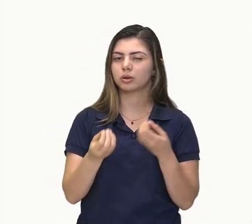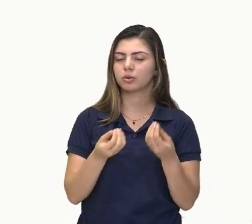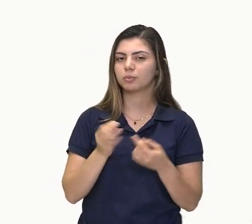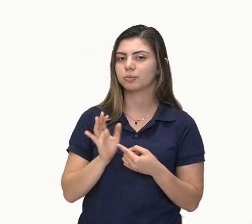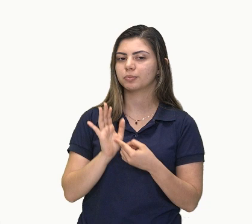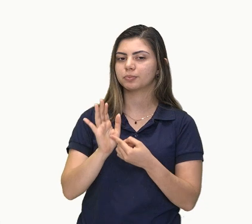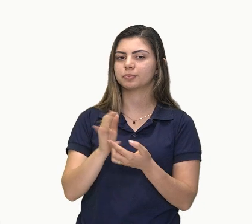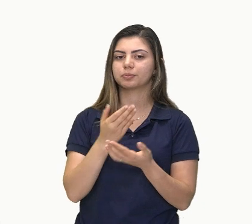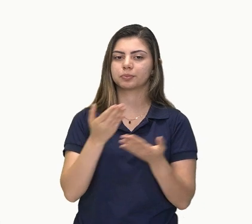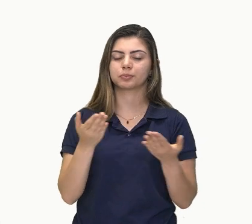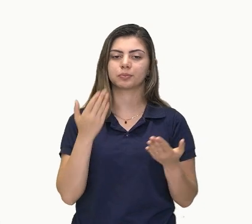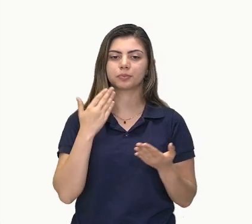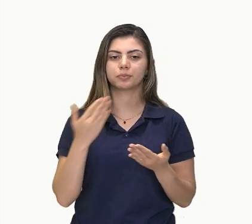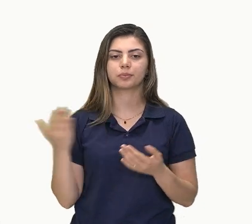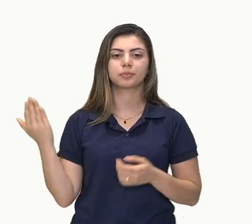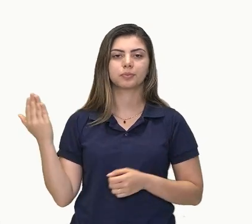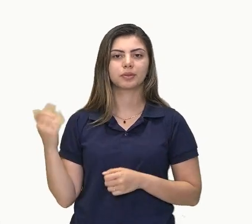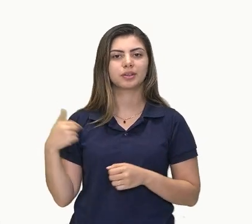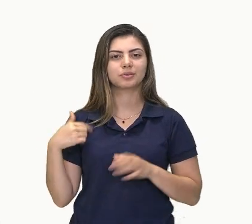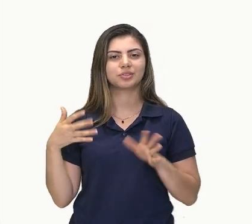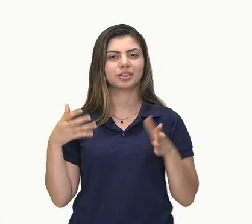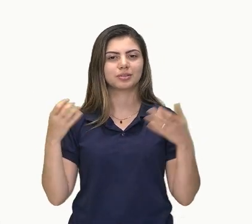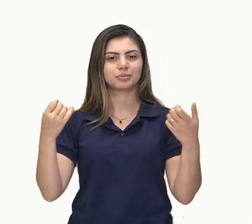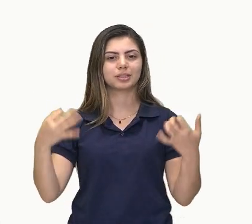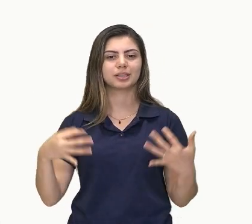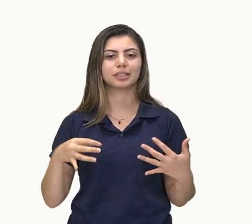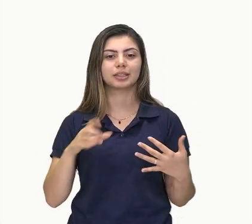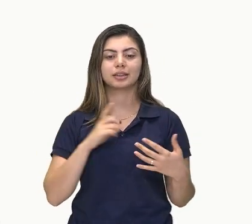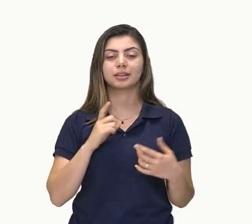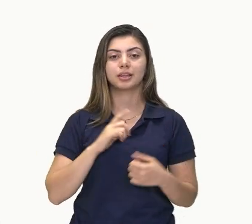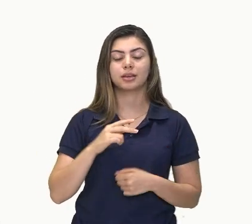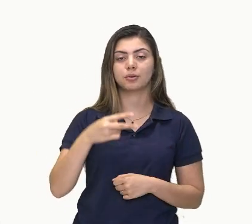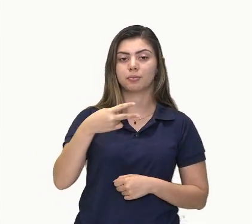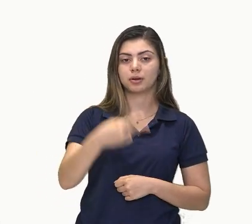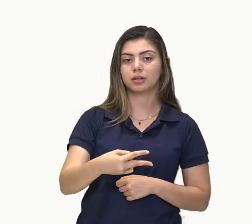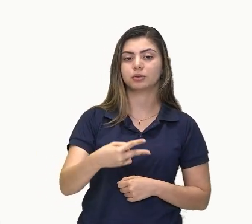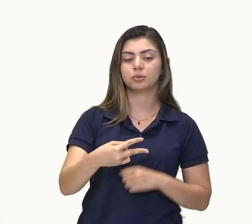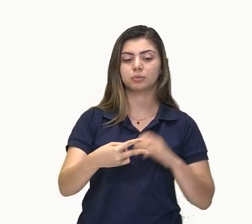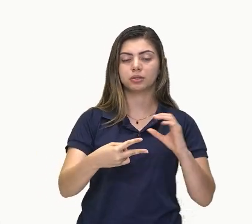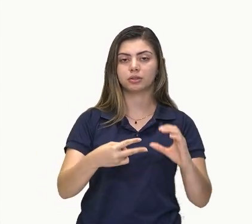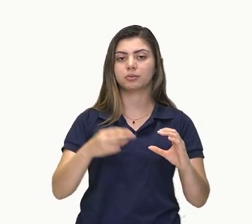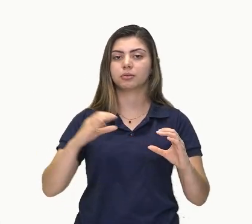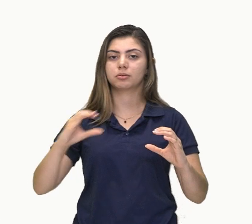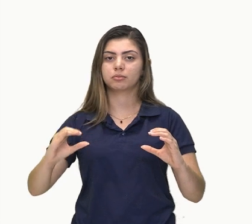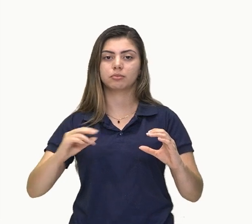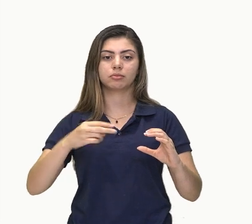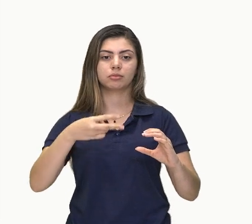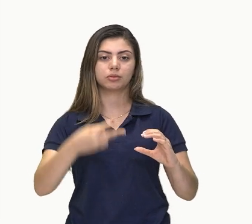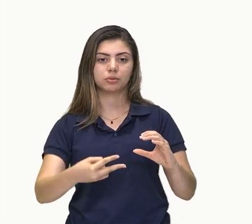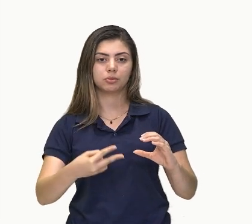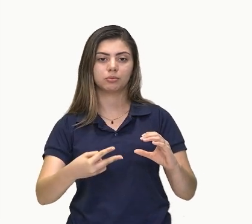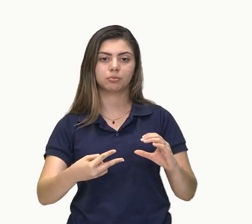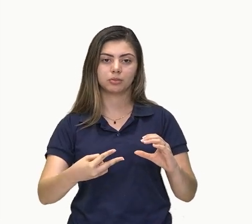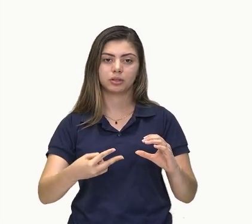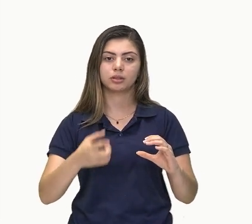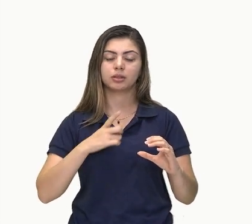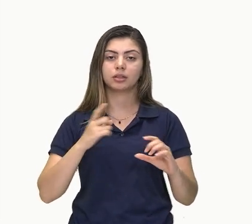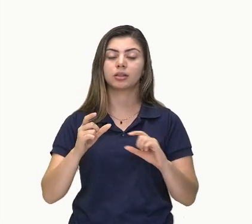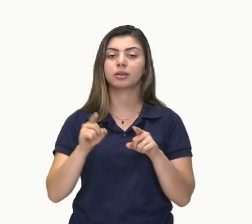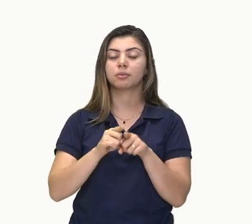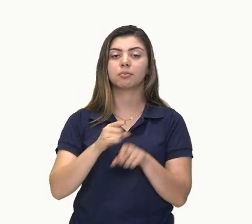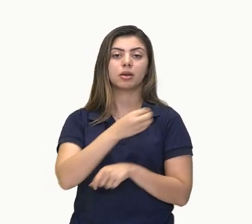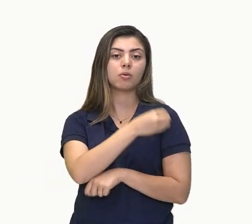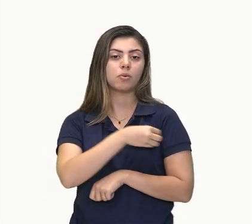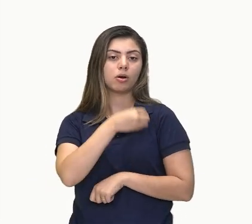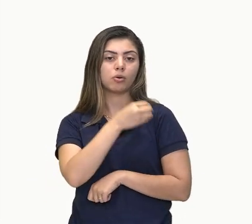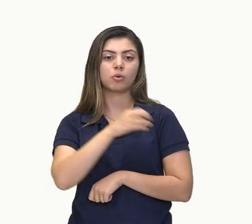Por exemplo, como eu acabei de falar, ó, tem uma dupla entre carbonos e tem aqui o álcool. Lembra que eu falei